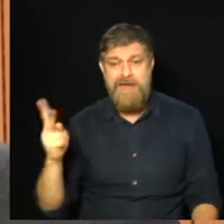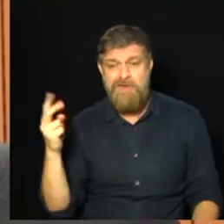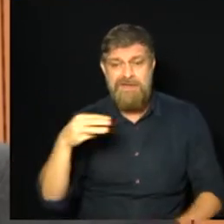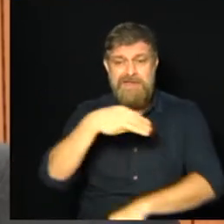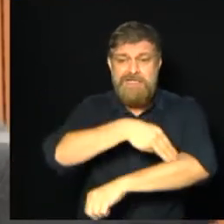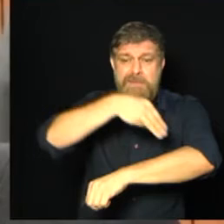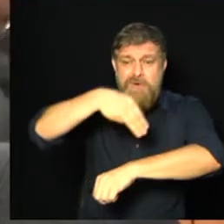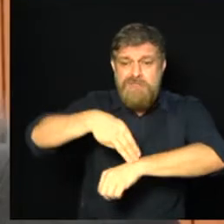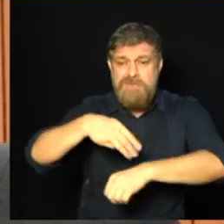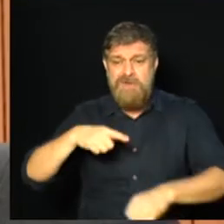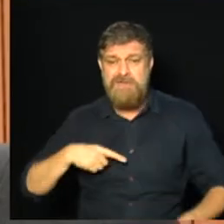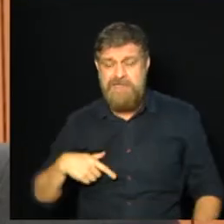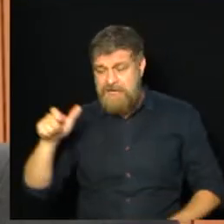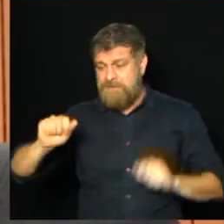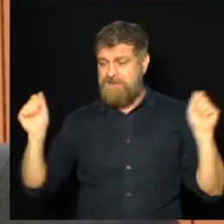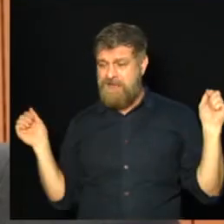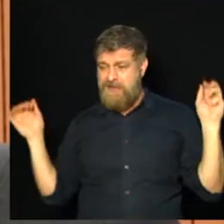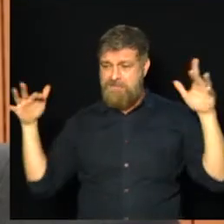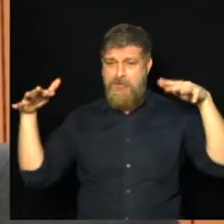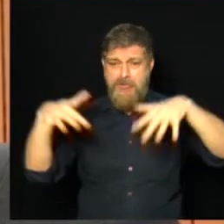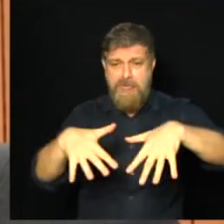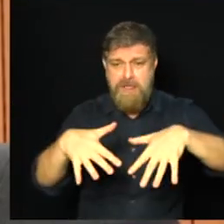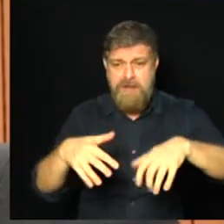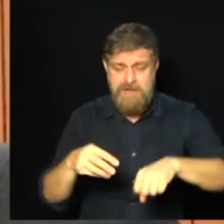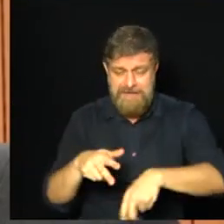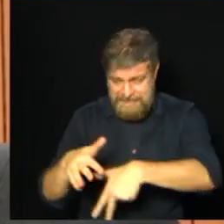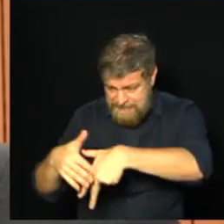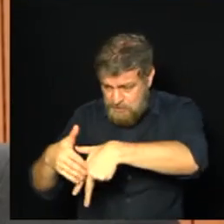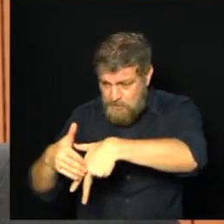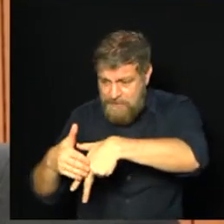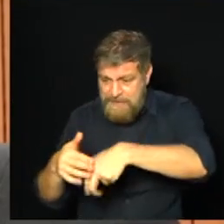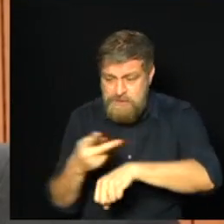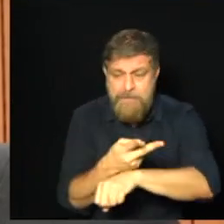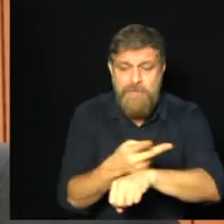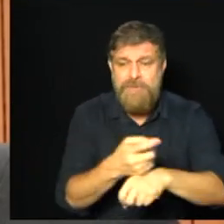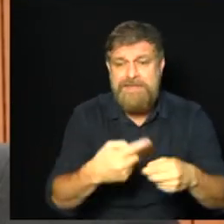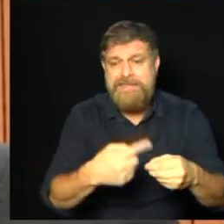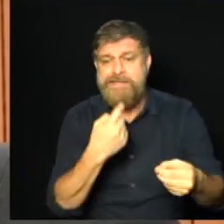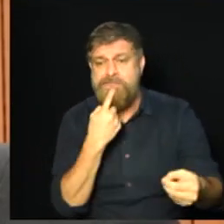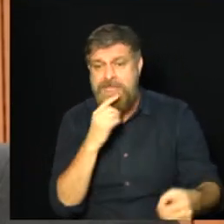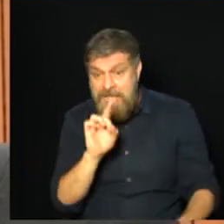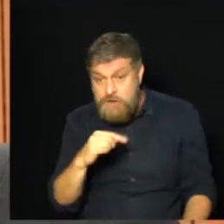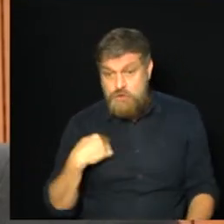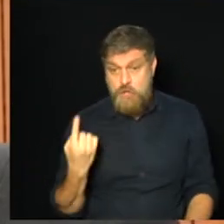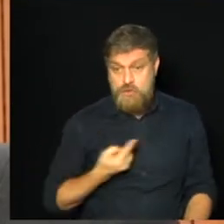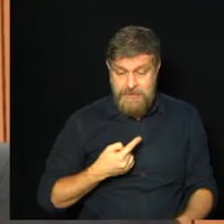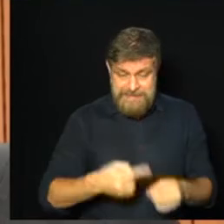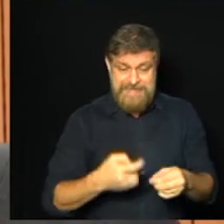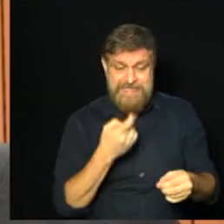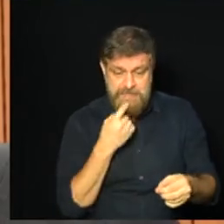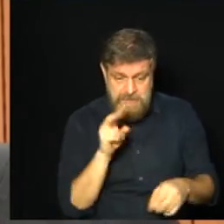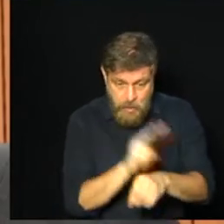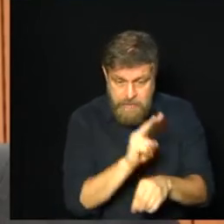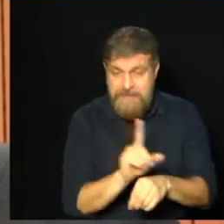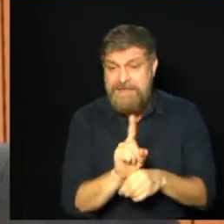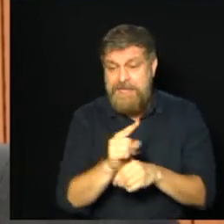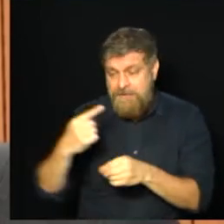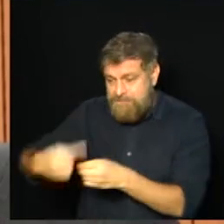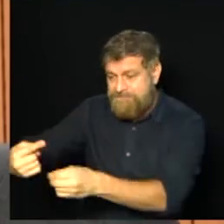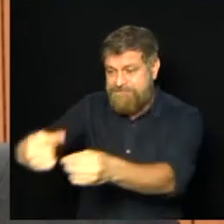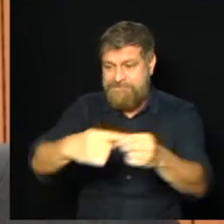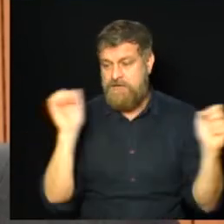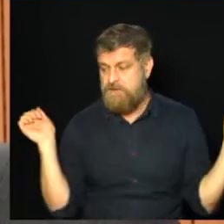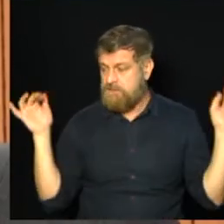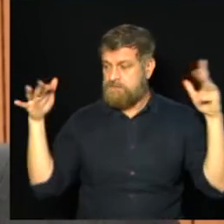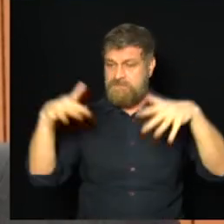Montemor, e esse pessoal manda doente para cá. Não é só a população de Campinas que a gente atende. Então, a demanda, quando alguém perguntou